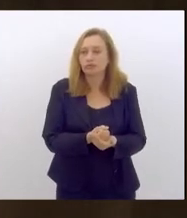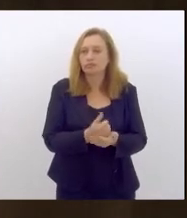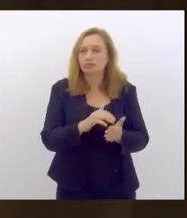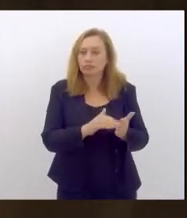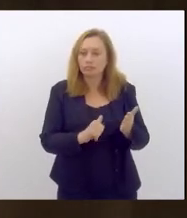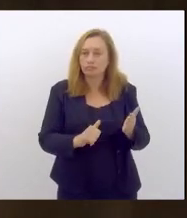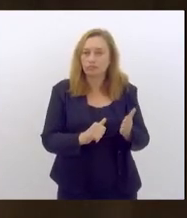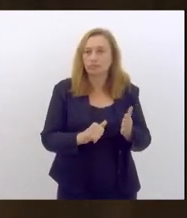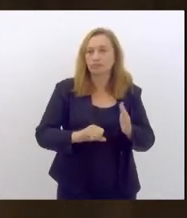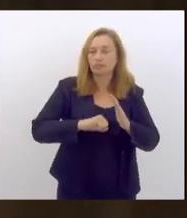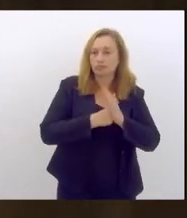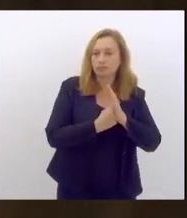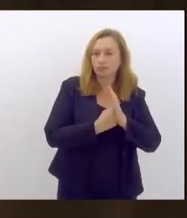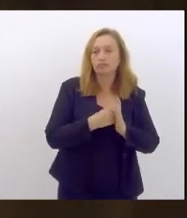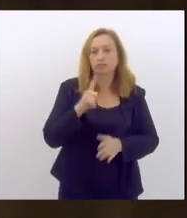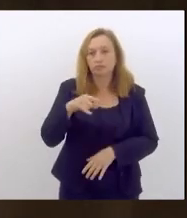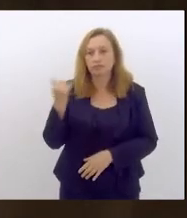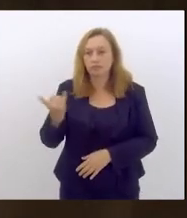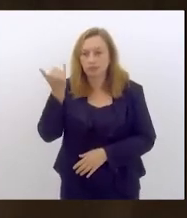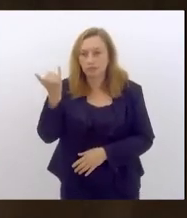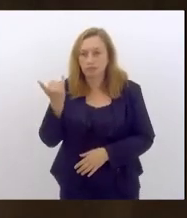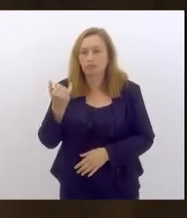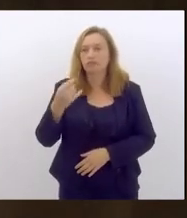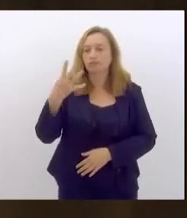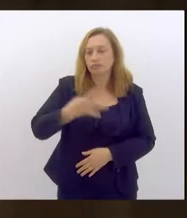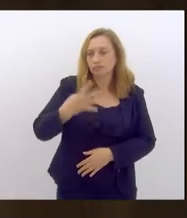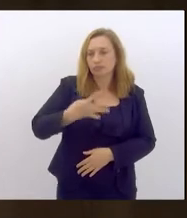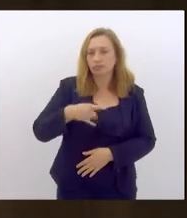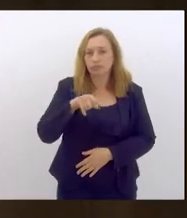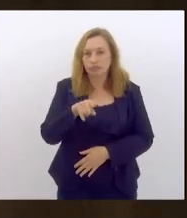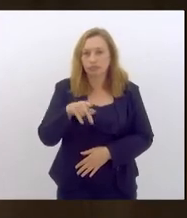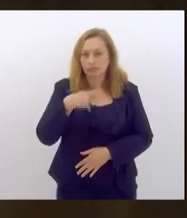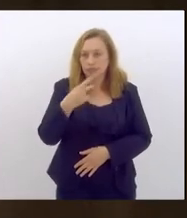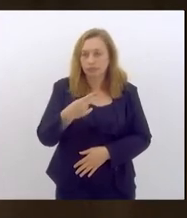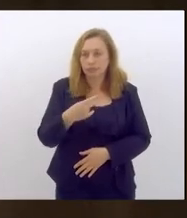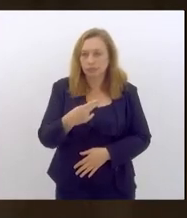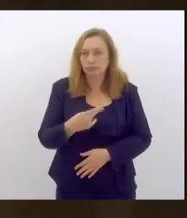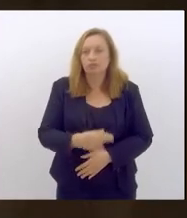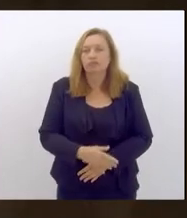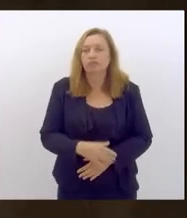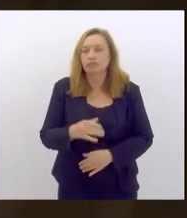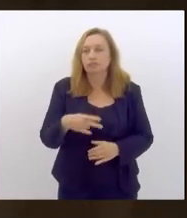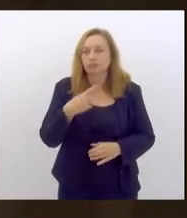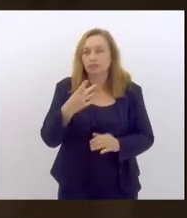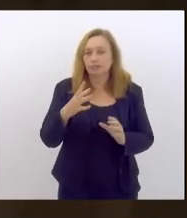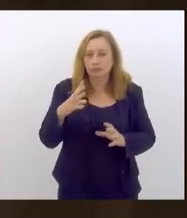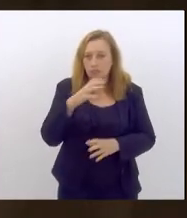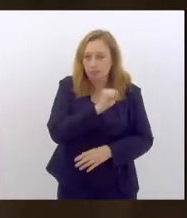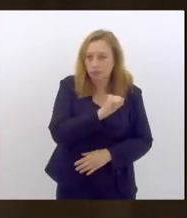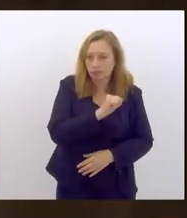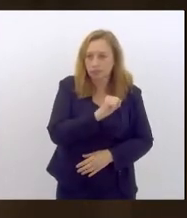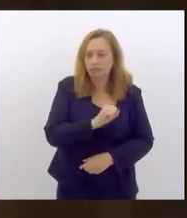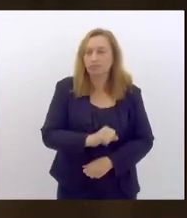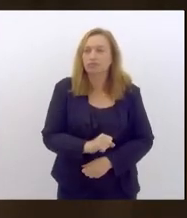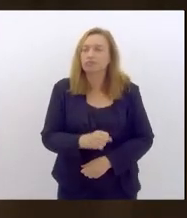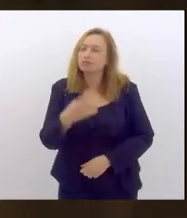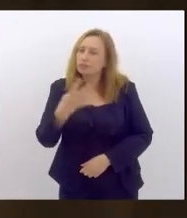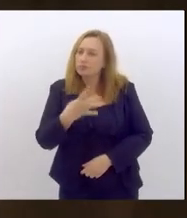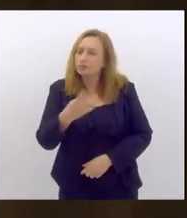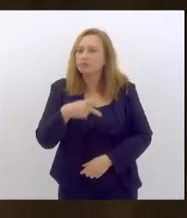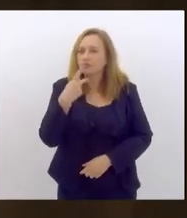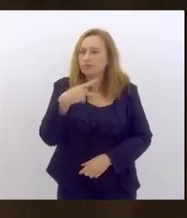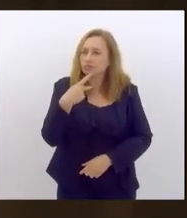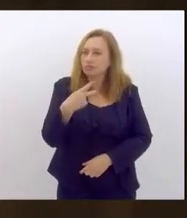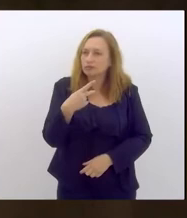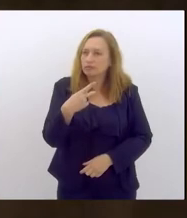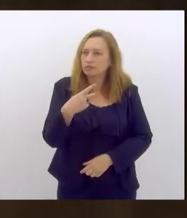desse veto, que me parece importante. Um quarto que quero aqui mencionar, fazendo uma declaração rápida, o quarto que quero mencionar